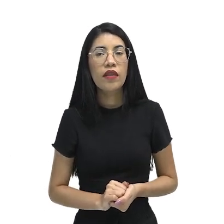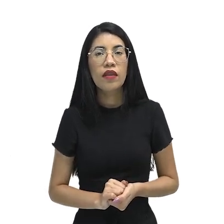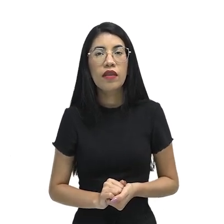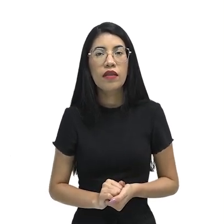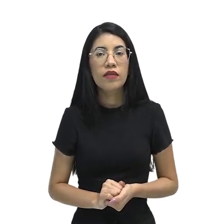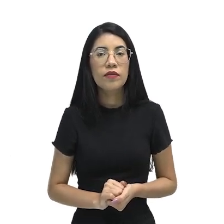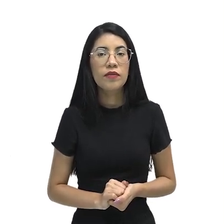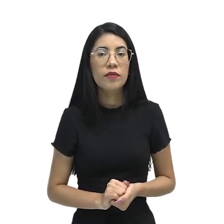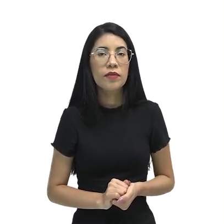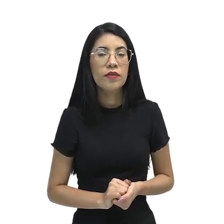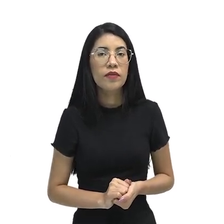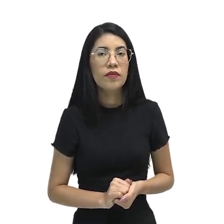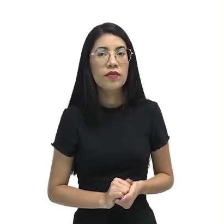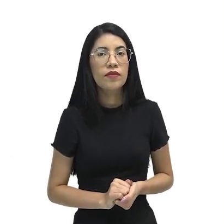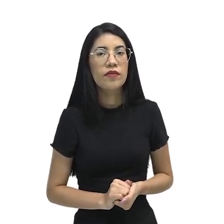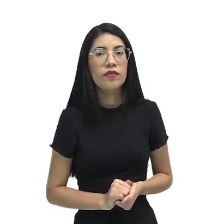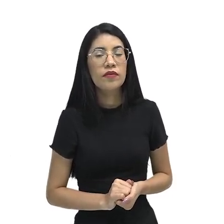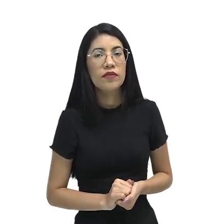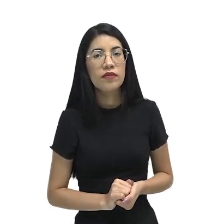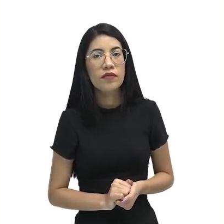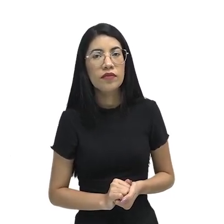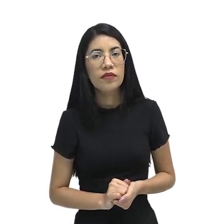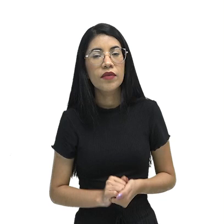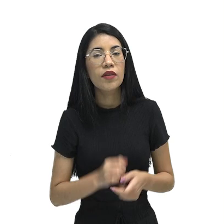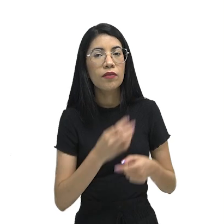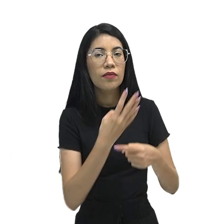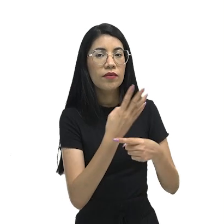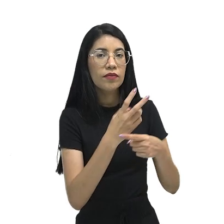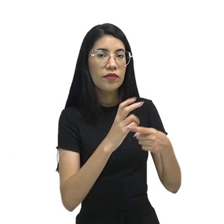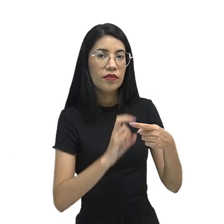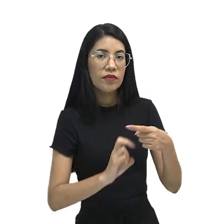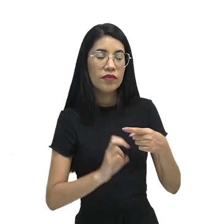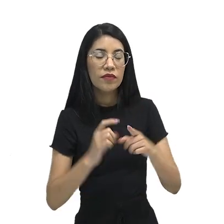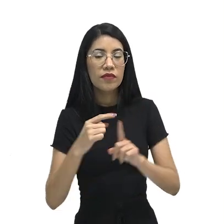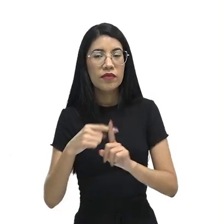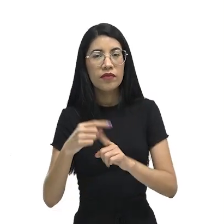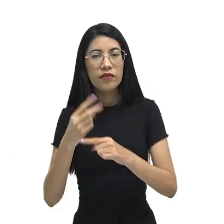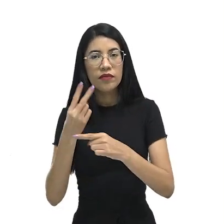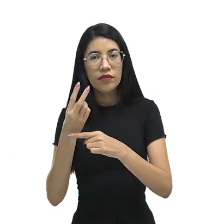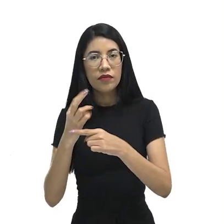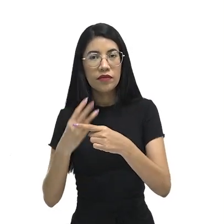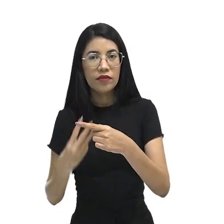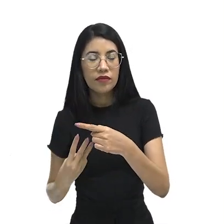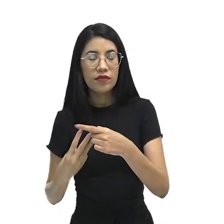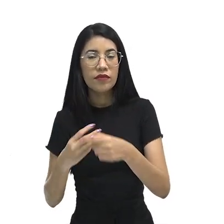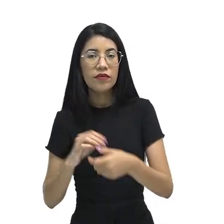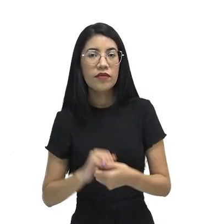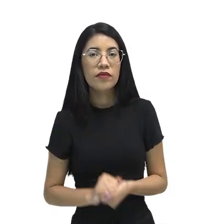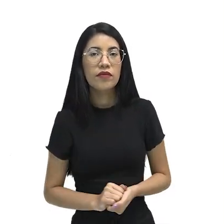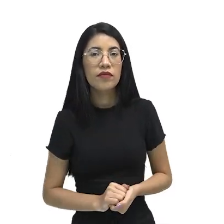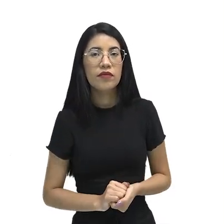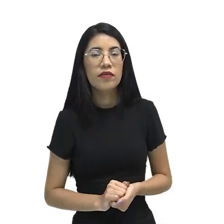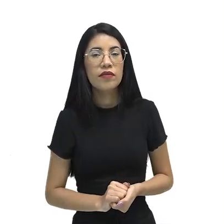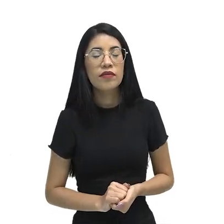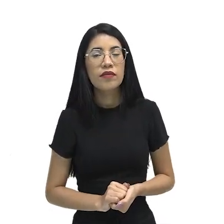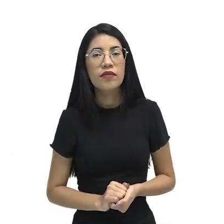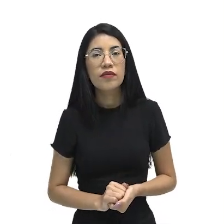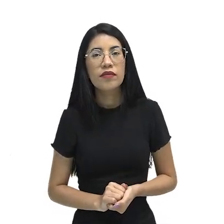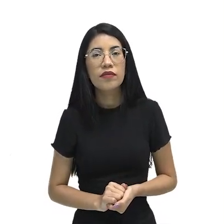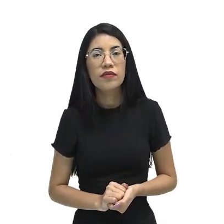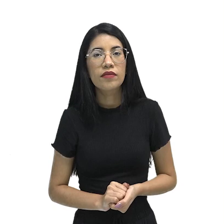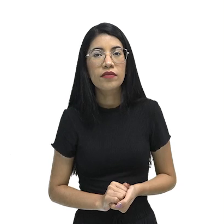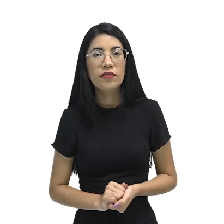4/5 somados com 2/3. Turma, quem dera a vida fosse tão